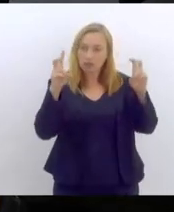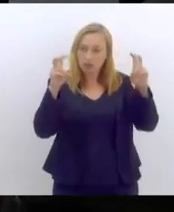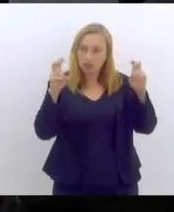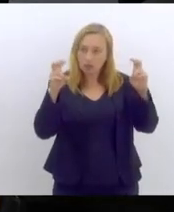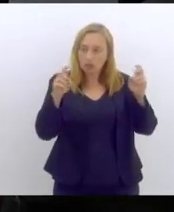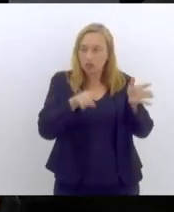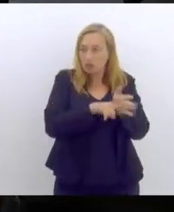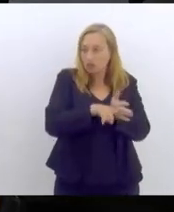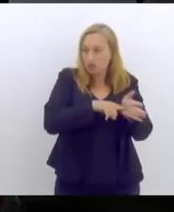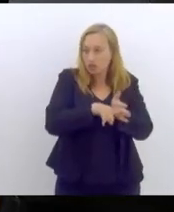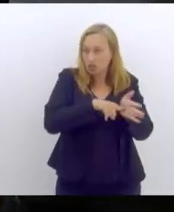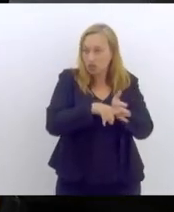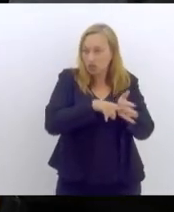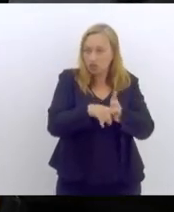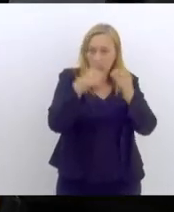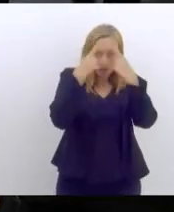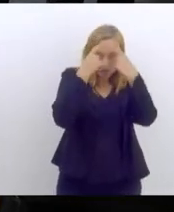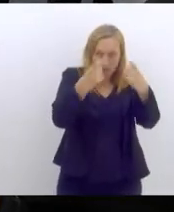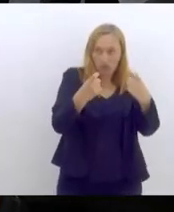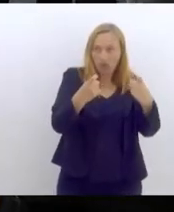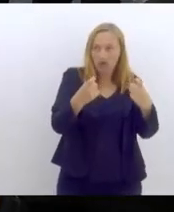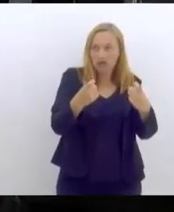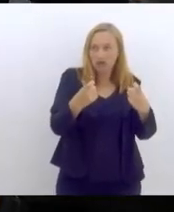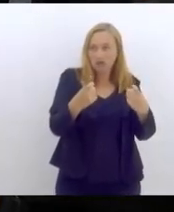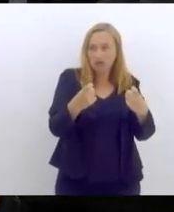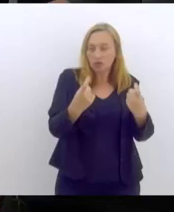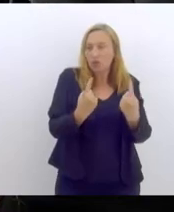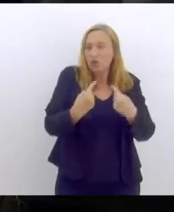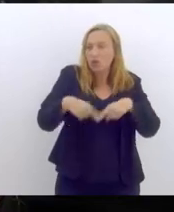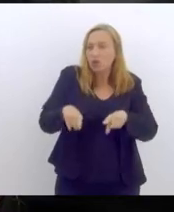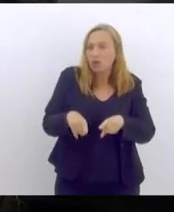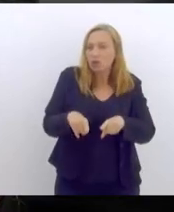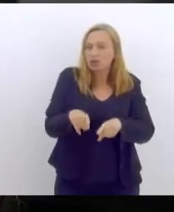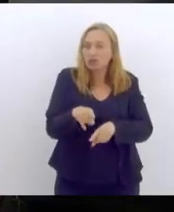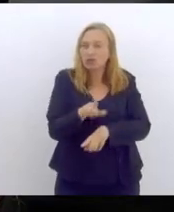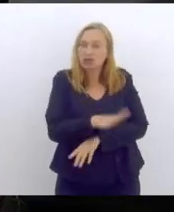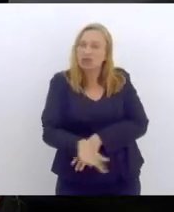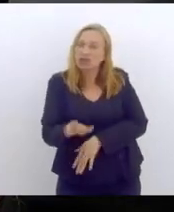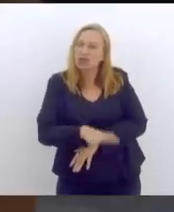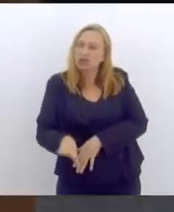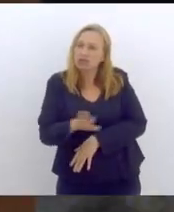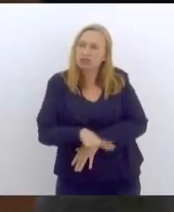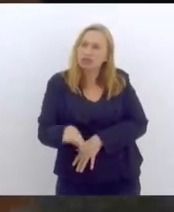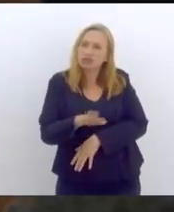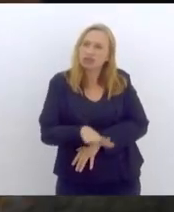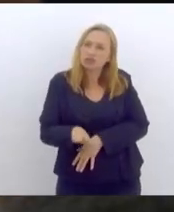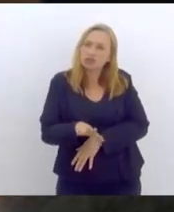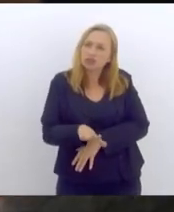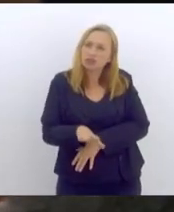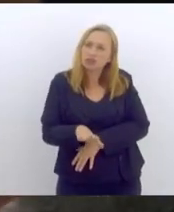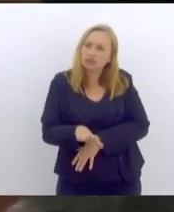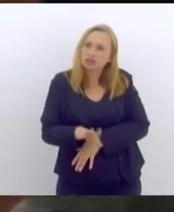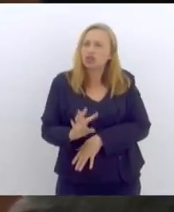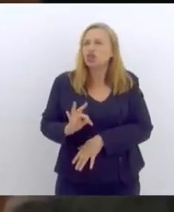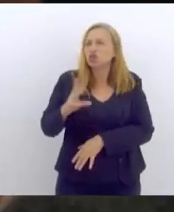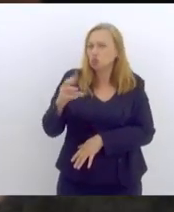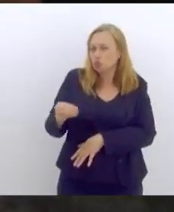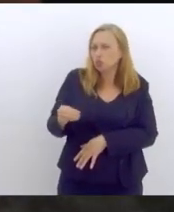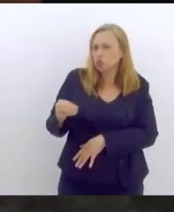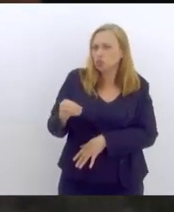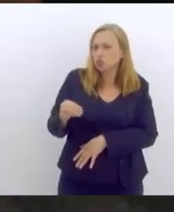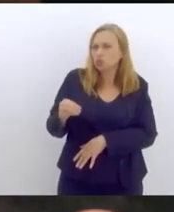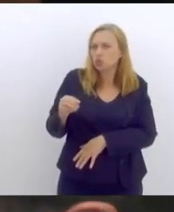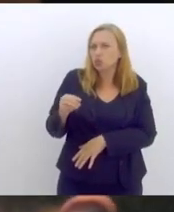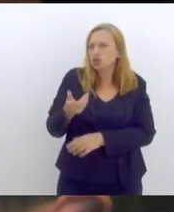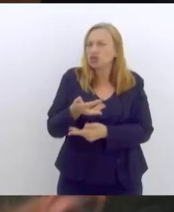investigações a respeito de violência contra menores de idade. enfim, além de tudo isso, é